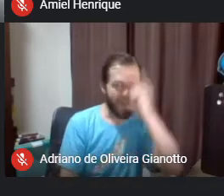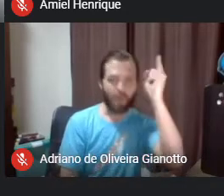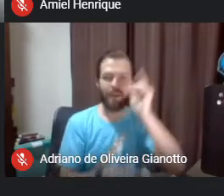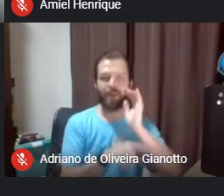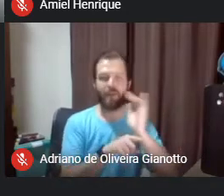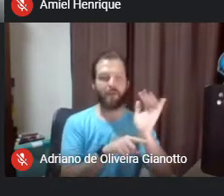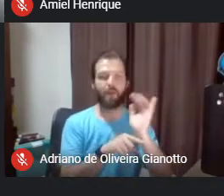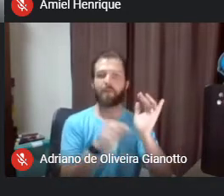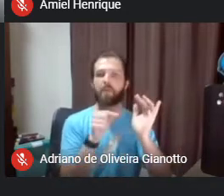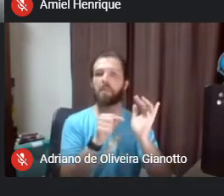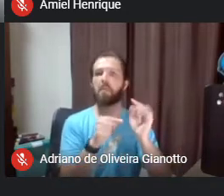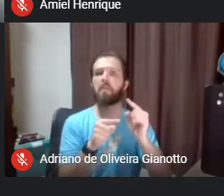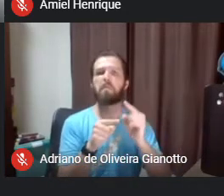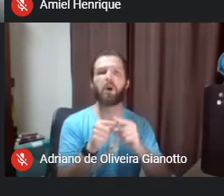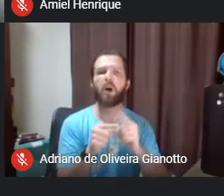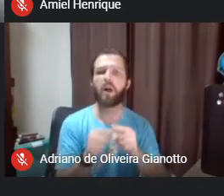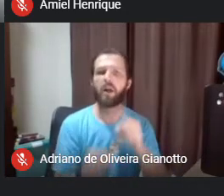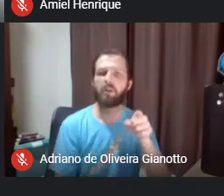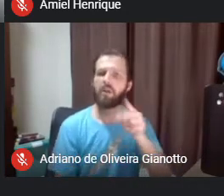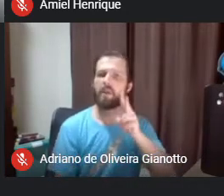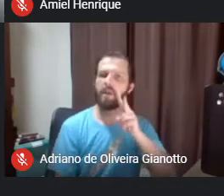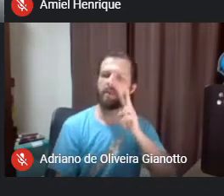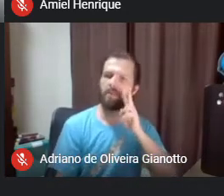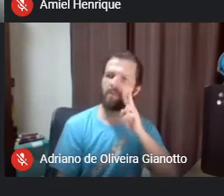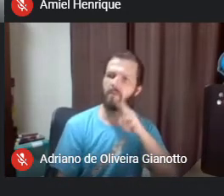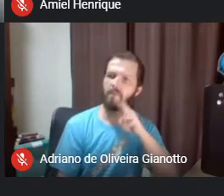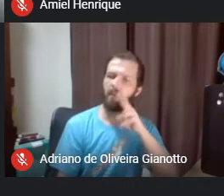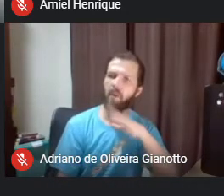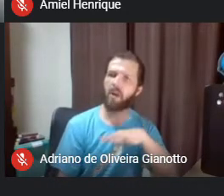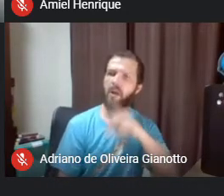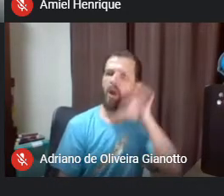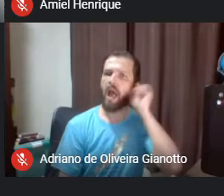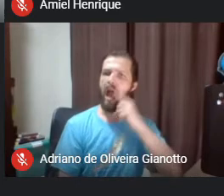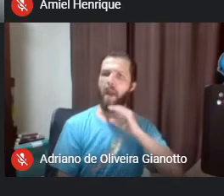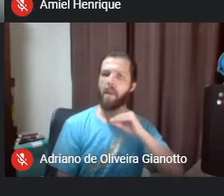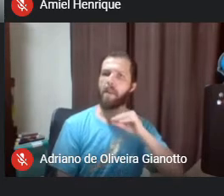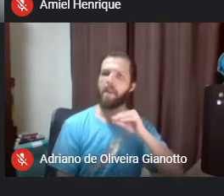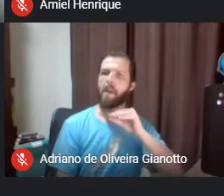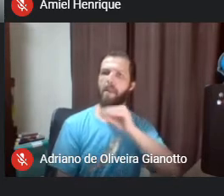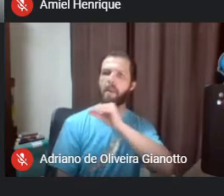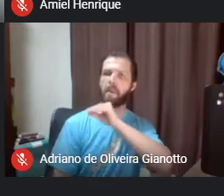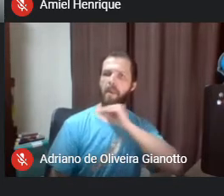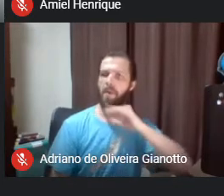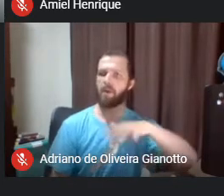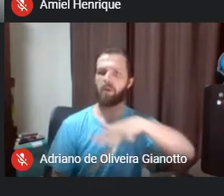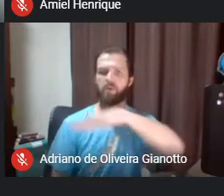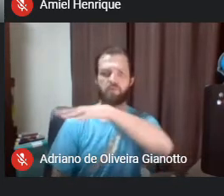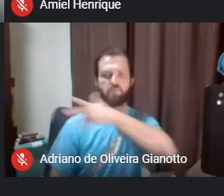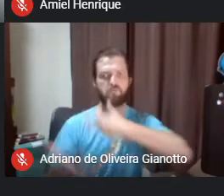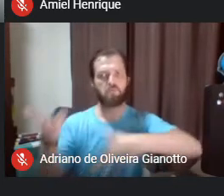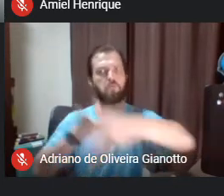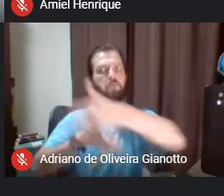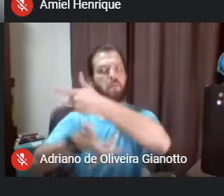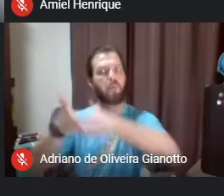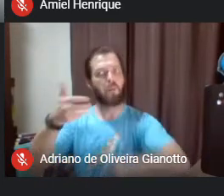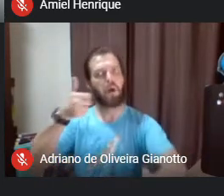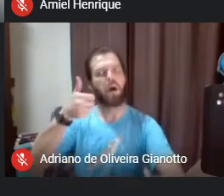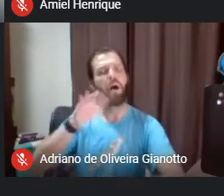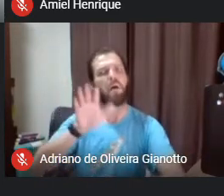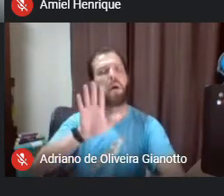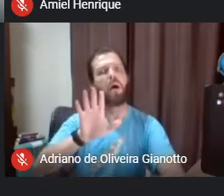foi o fundador do alfabeto manual. Por que isso? Né, ele viu que as